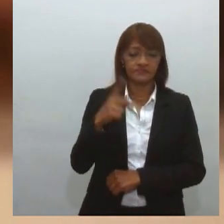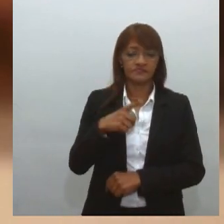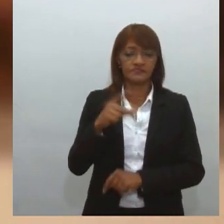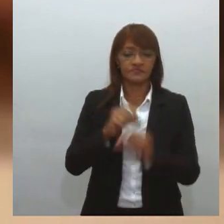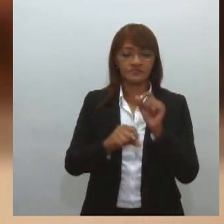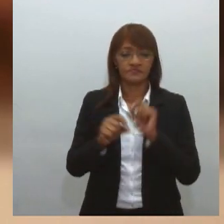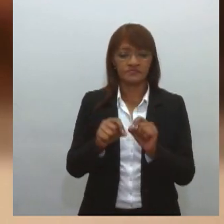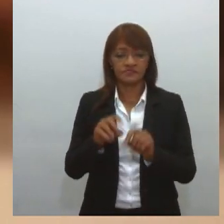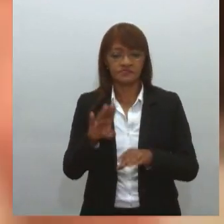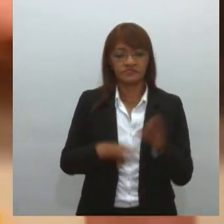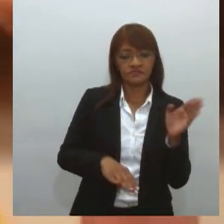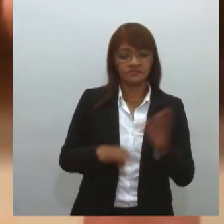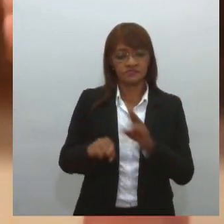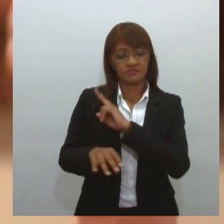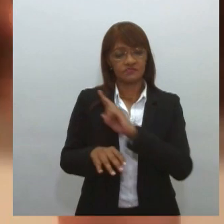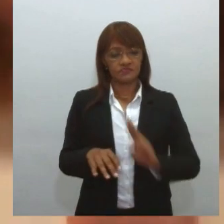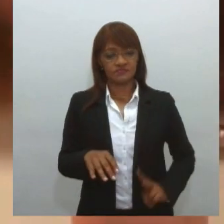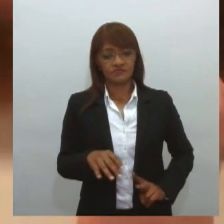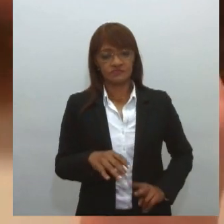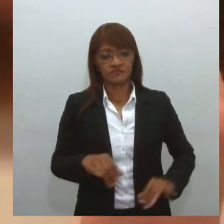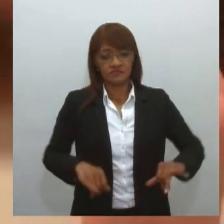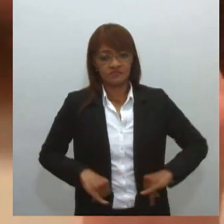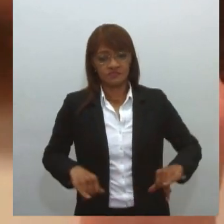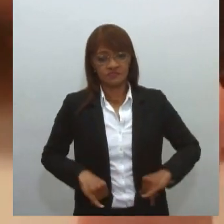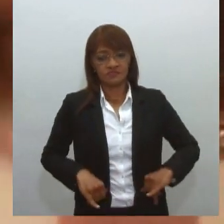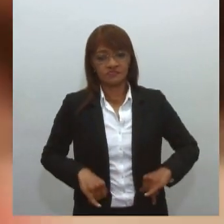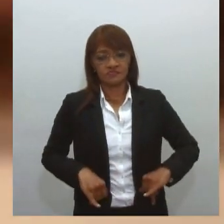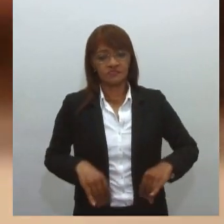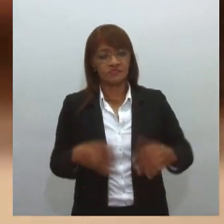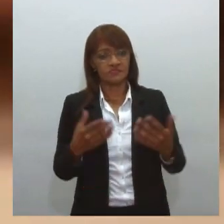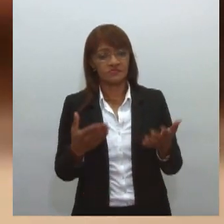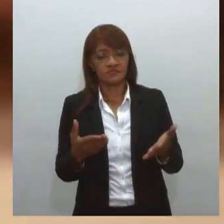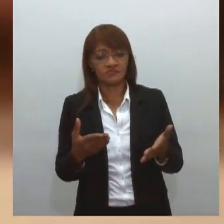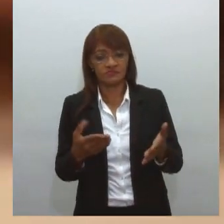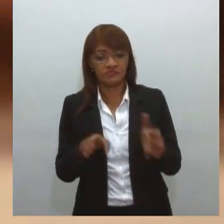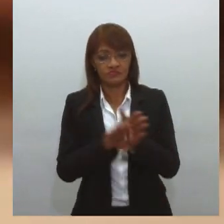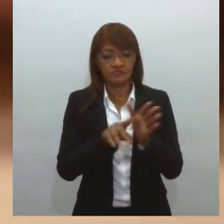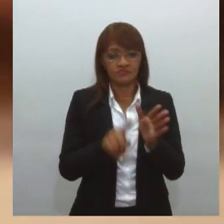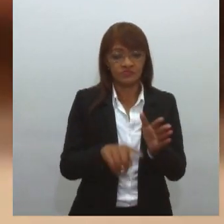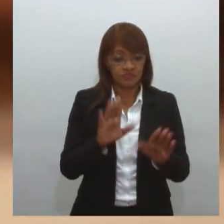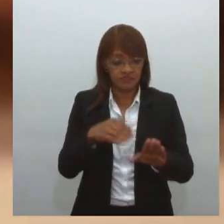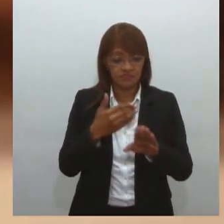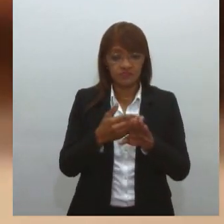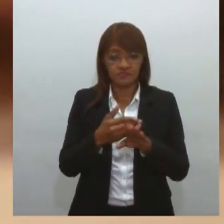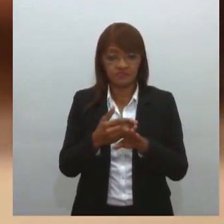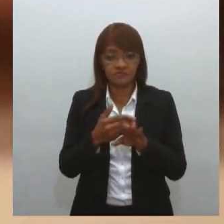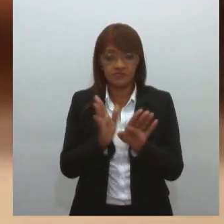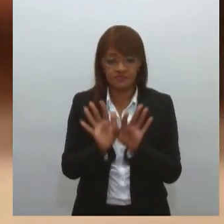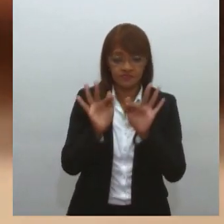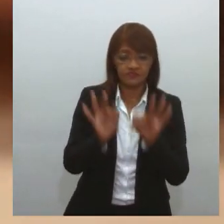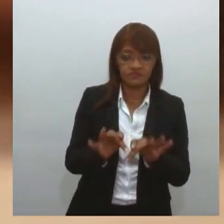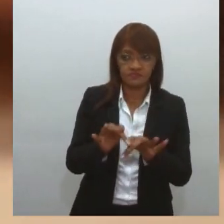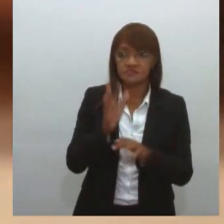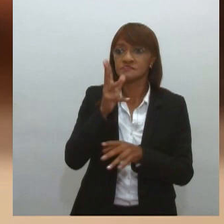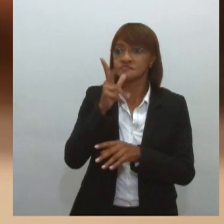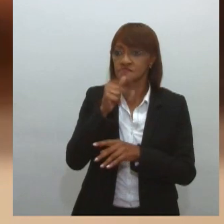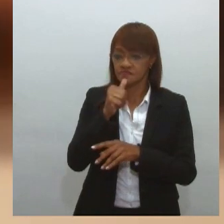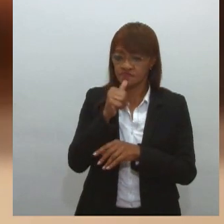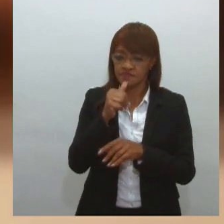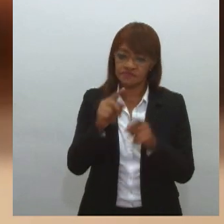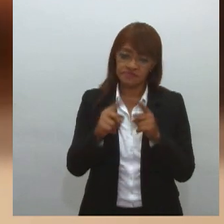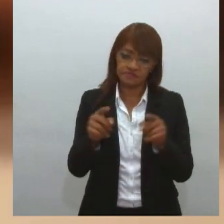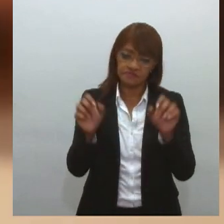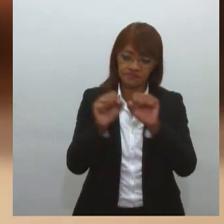ela é atacada na ponta, até chegar na última instância, demora muito. Através desse sistema, trabalhando em rede,